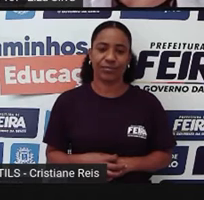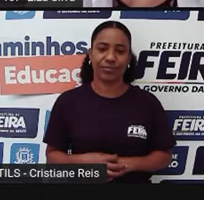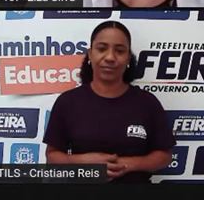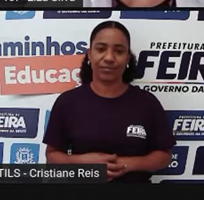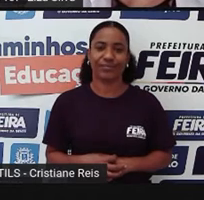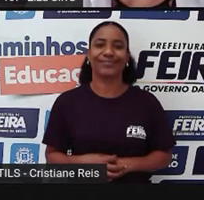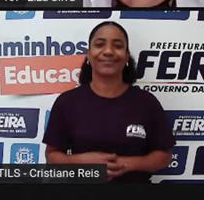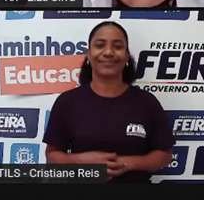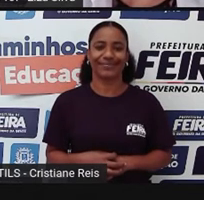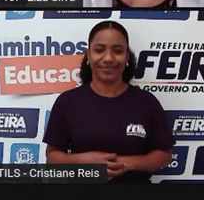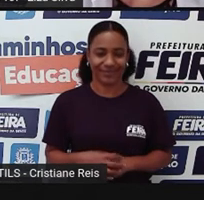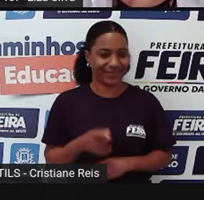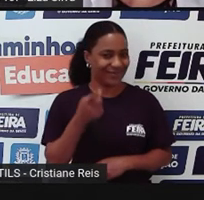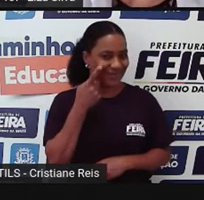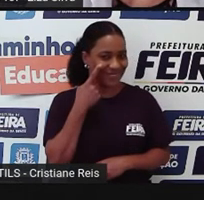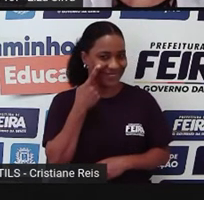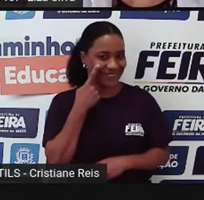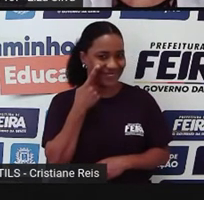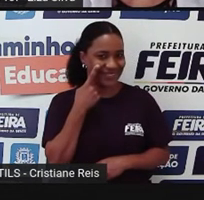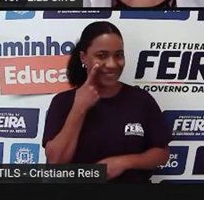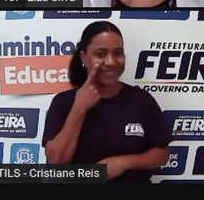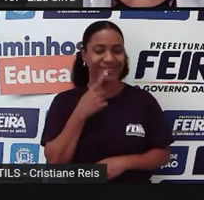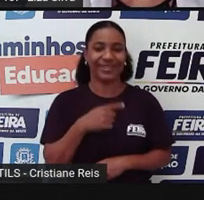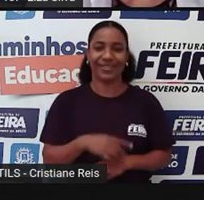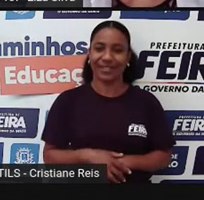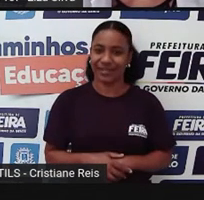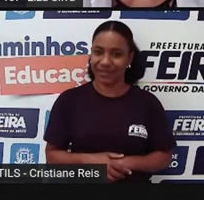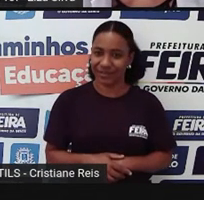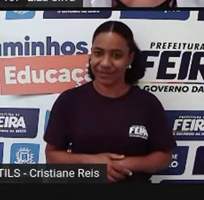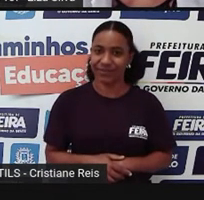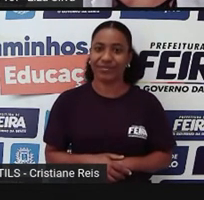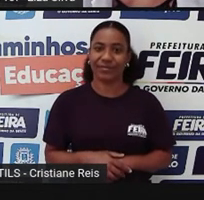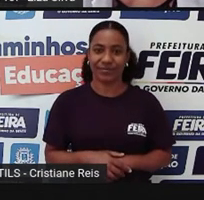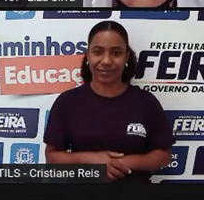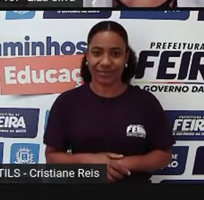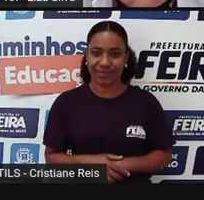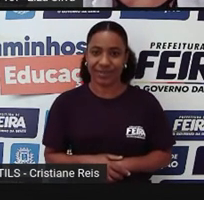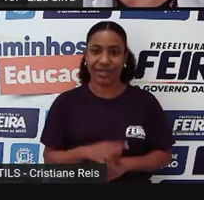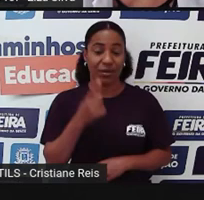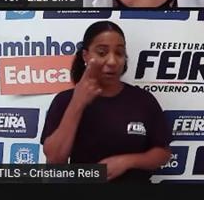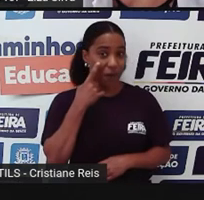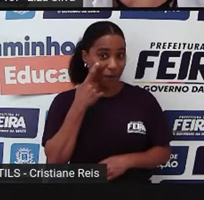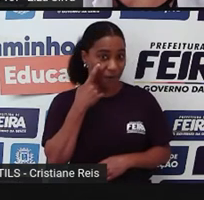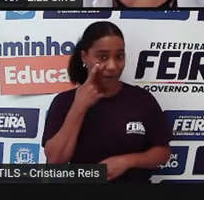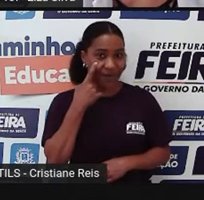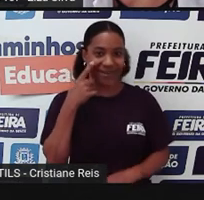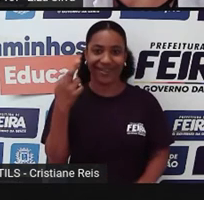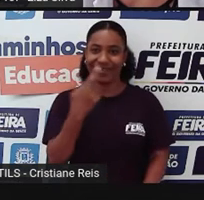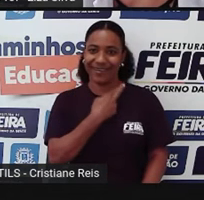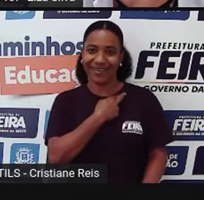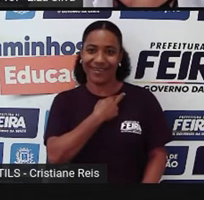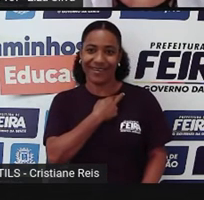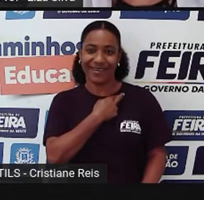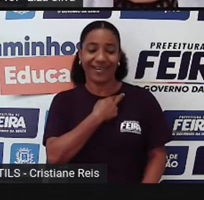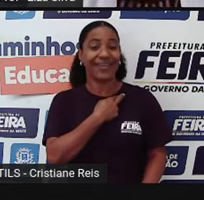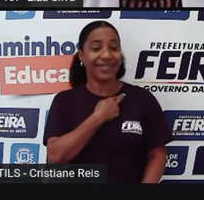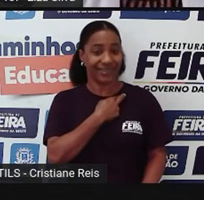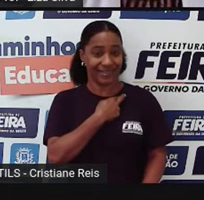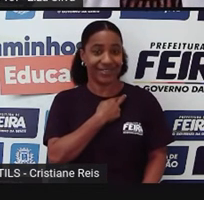o ok let's go já encontrei aqui essa disciplina Religion education